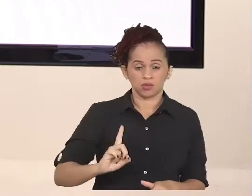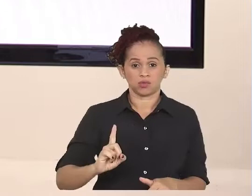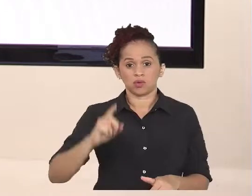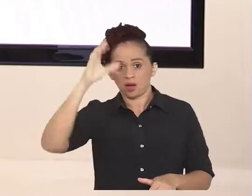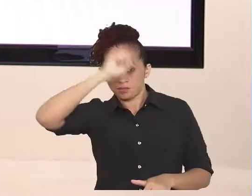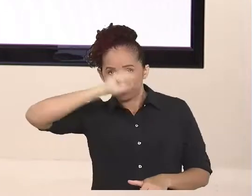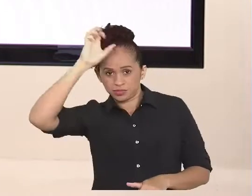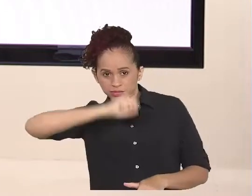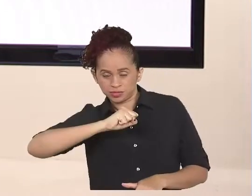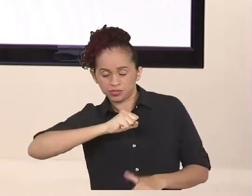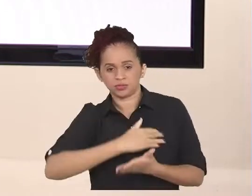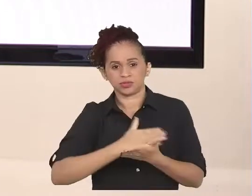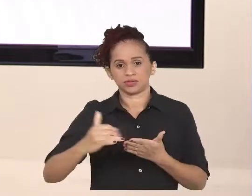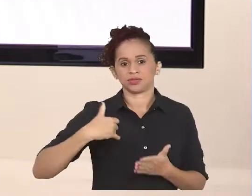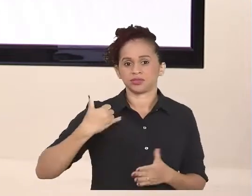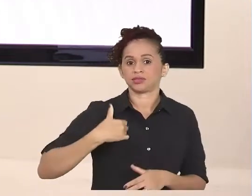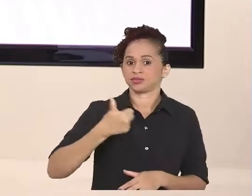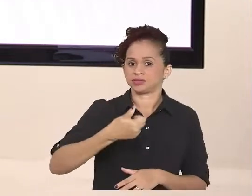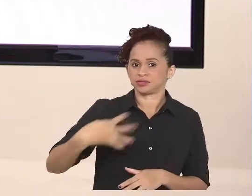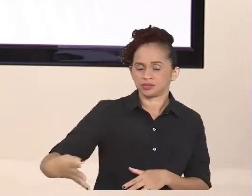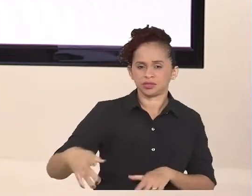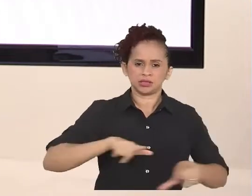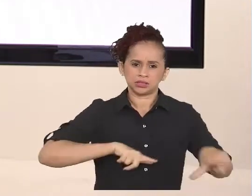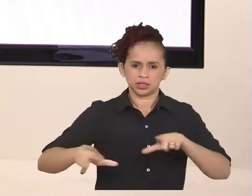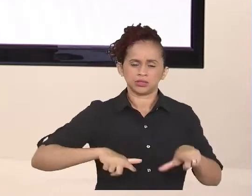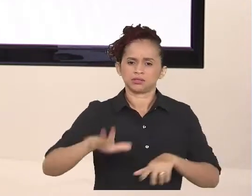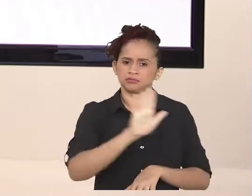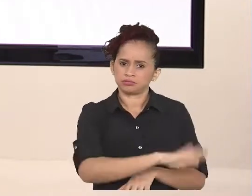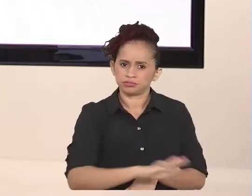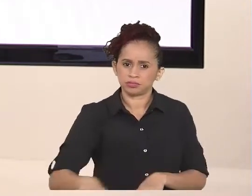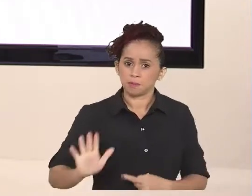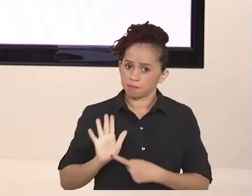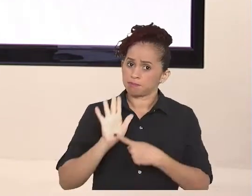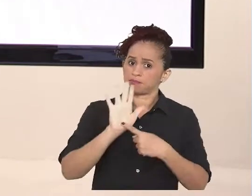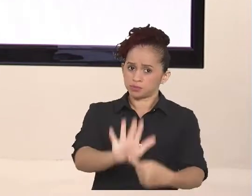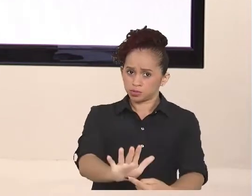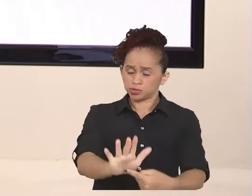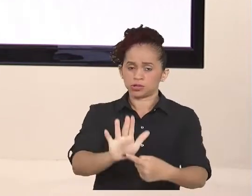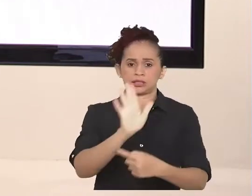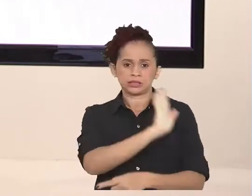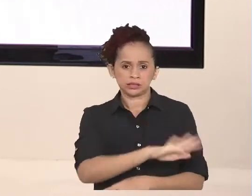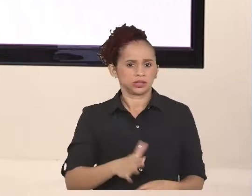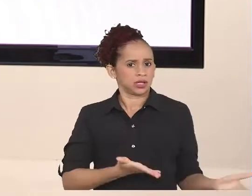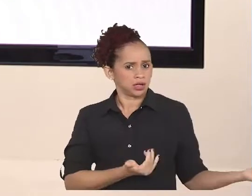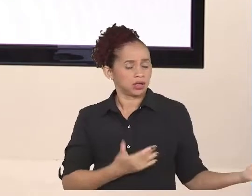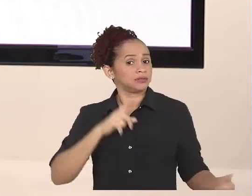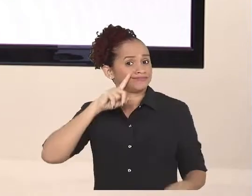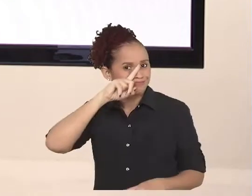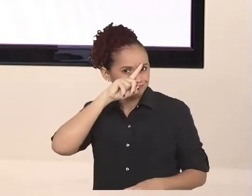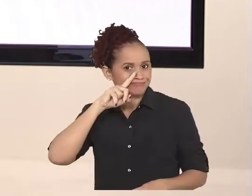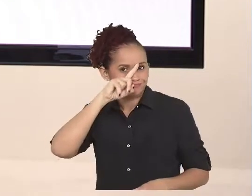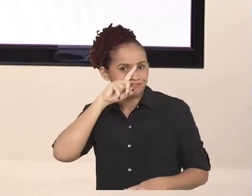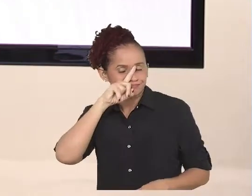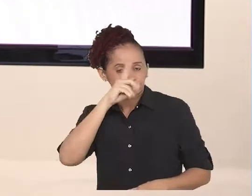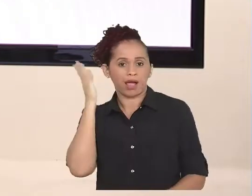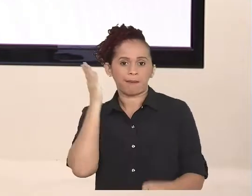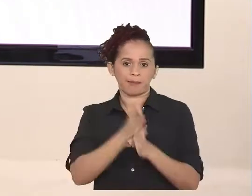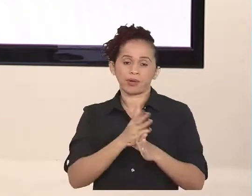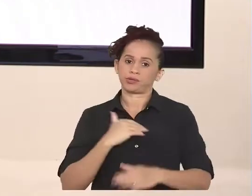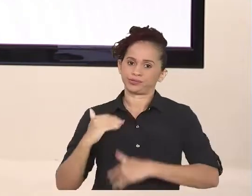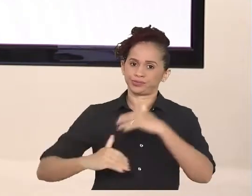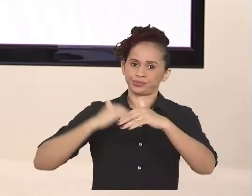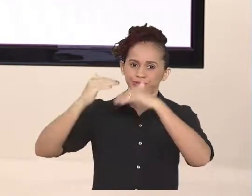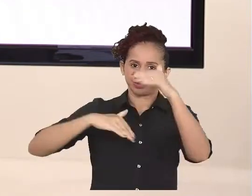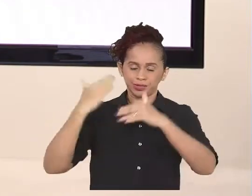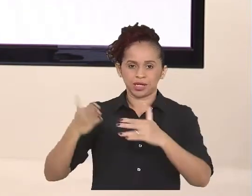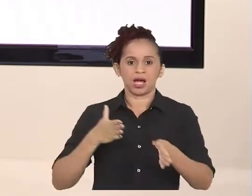14 anos. O trabalho infantil expõe crianças e adolescentes a riscos, subtrai a possibilidade do seu pleno desenvolvimento,